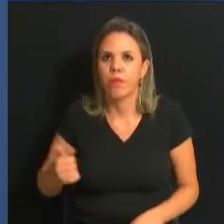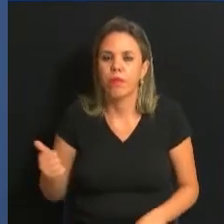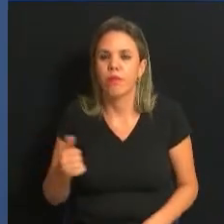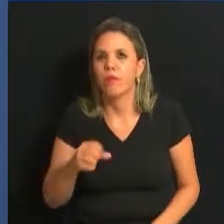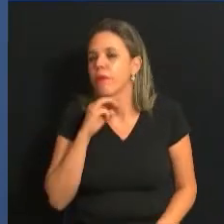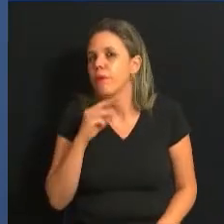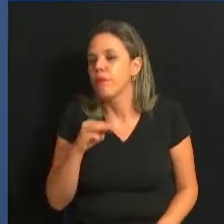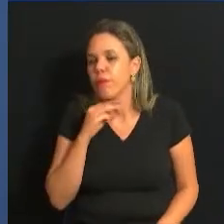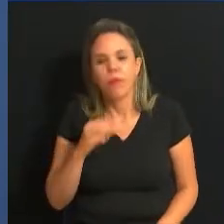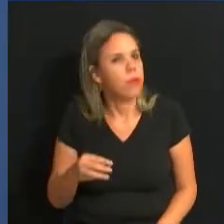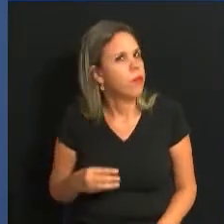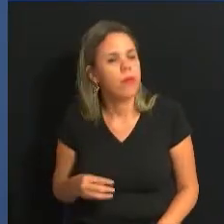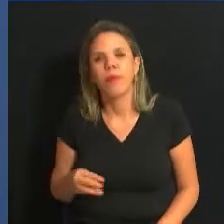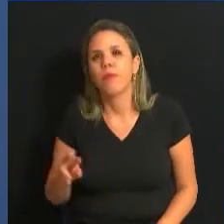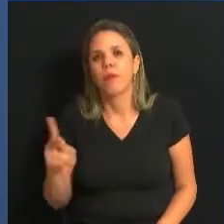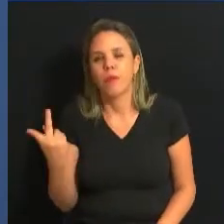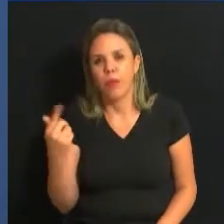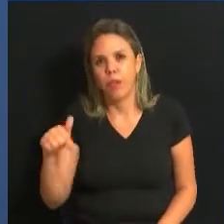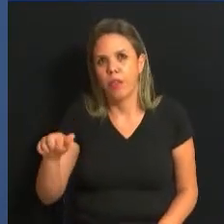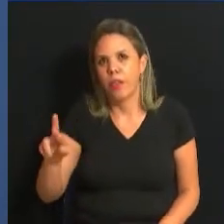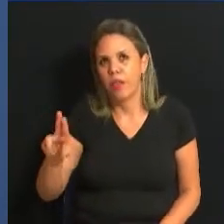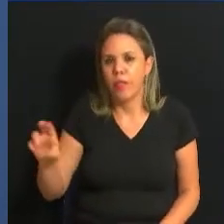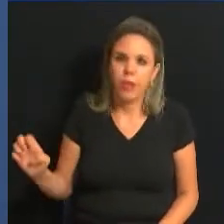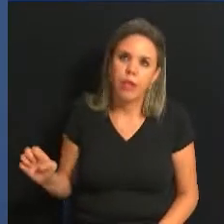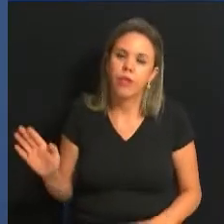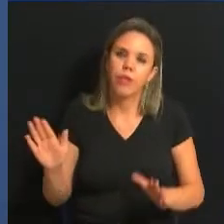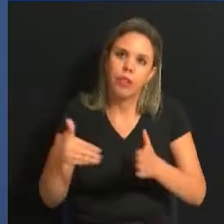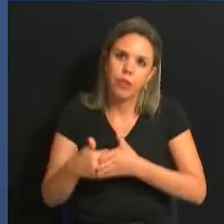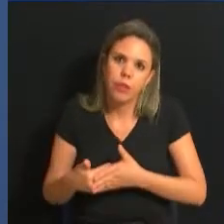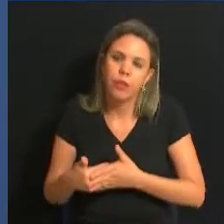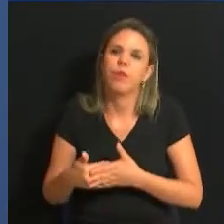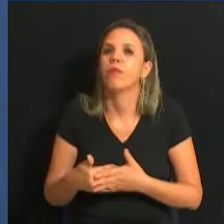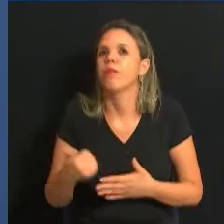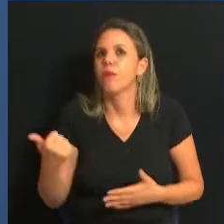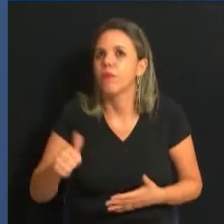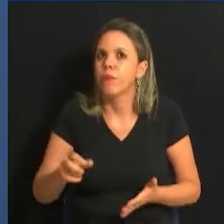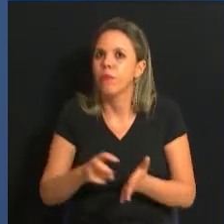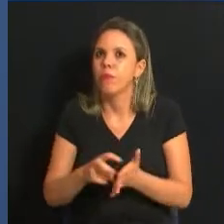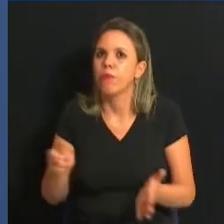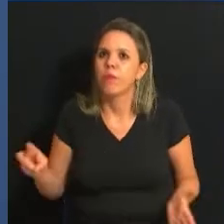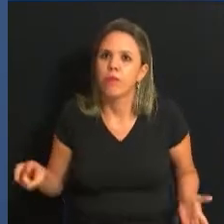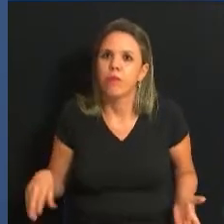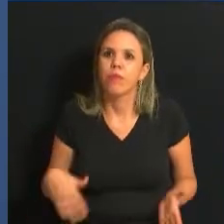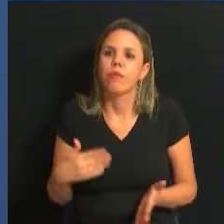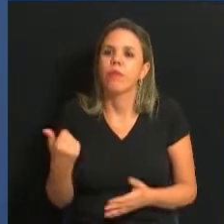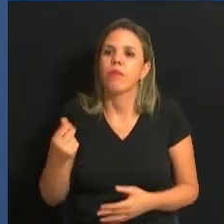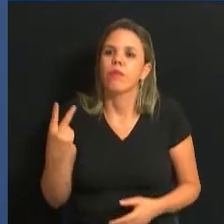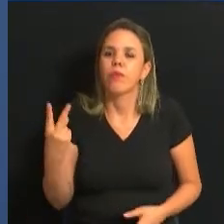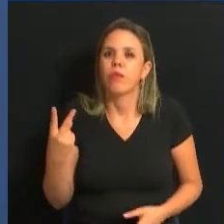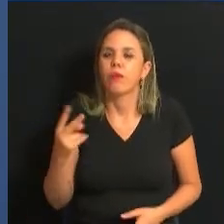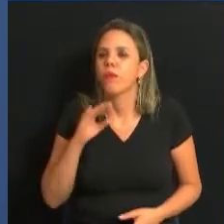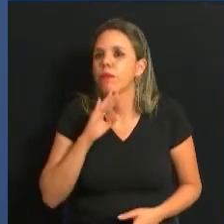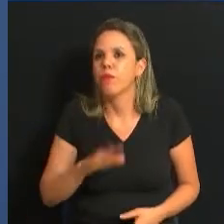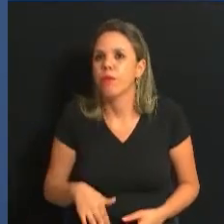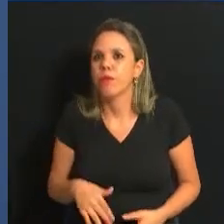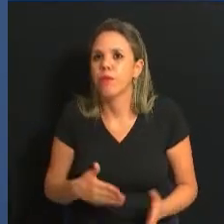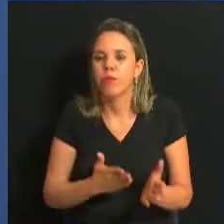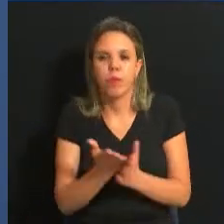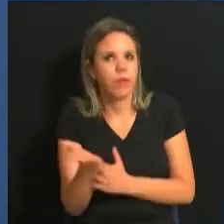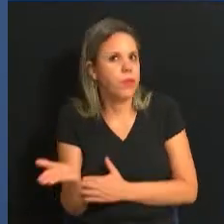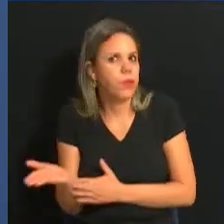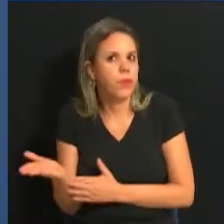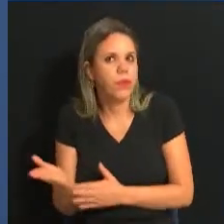Março e Henrique Rusman. O fechamento vai ser das 11 da manhã às 2 da tarde. E o desvio vai ser da